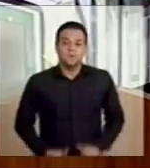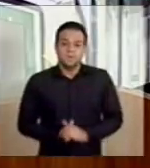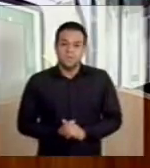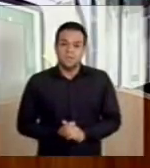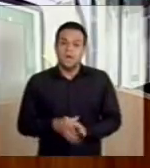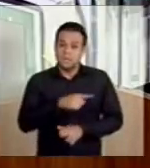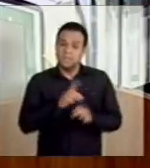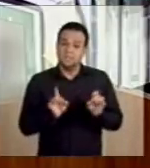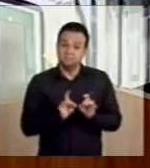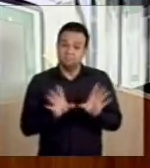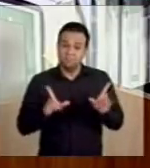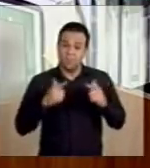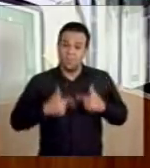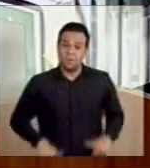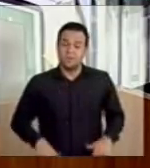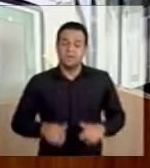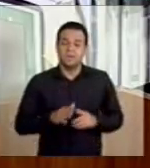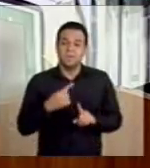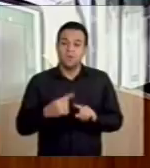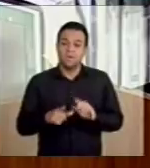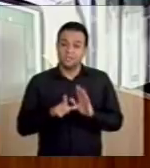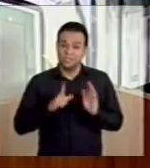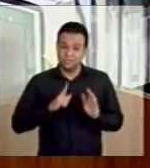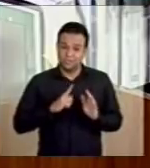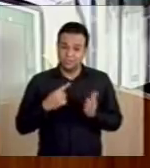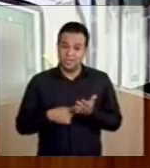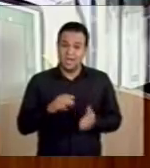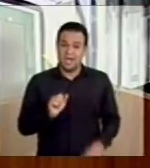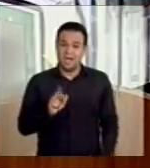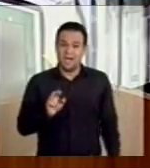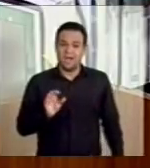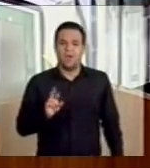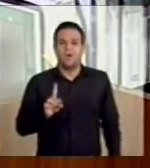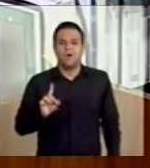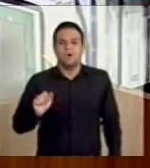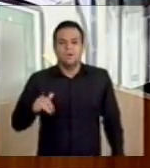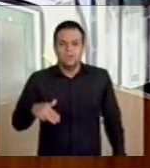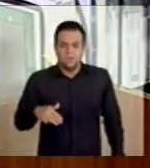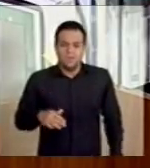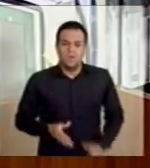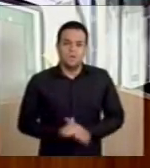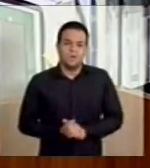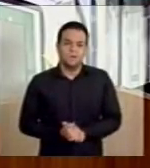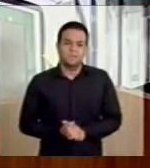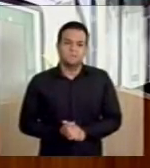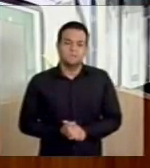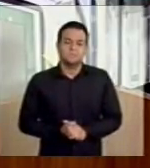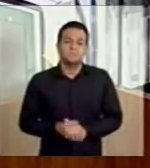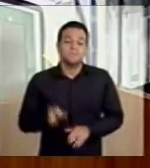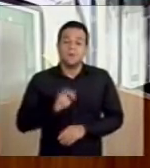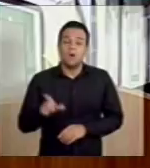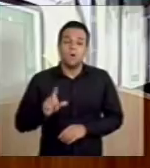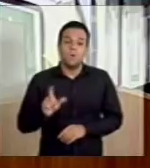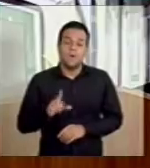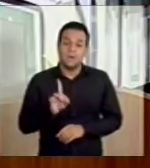o absolveu em acórdão assim ementado, aspas, não age